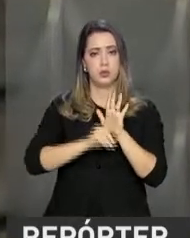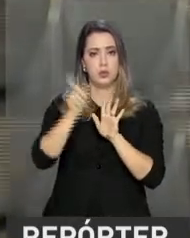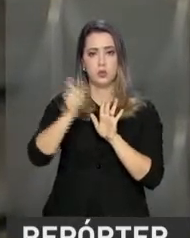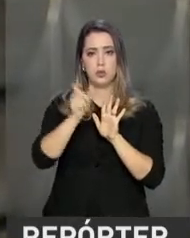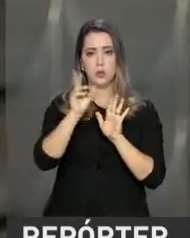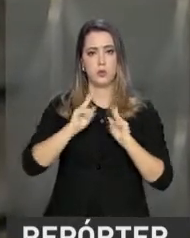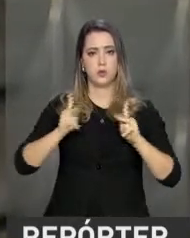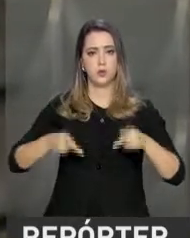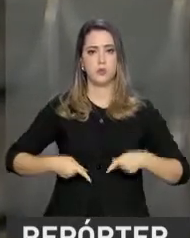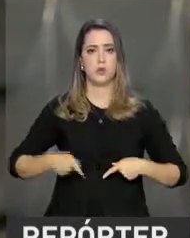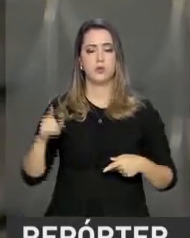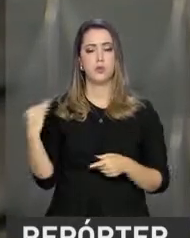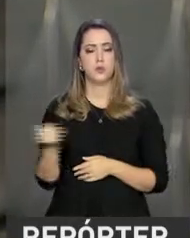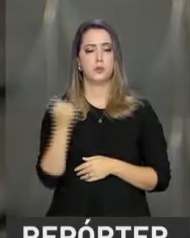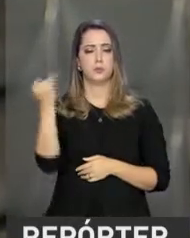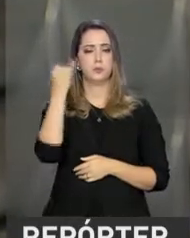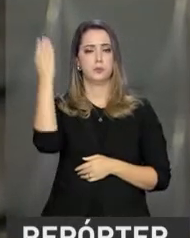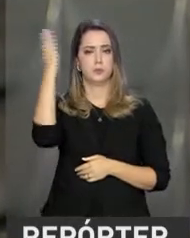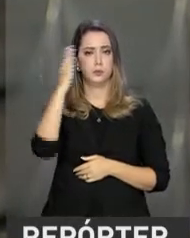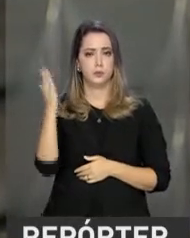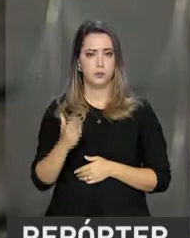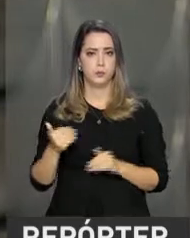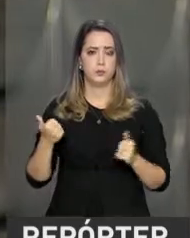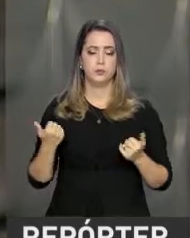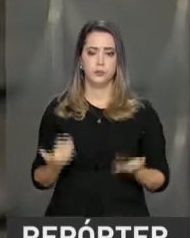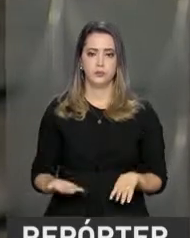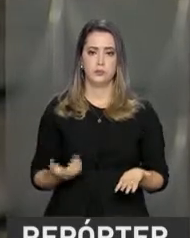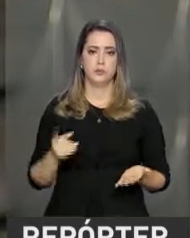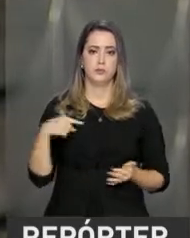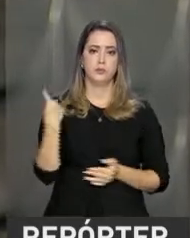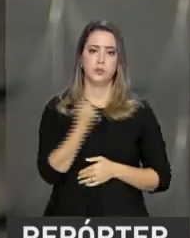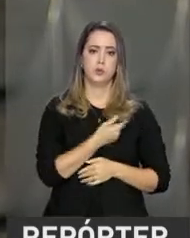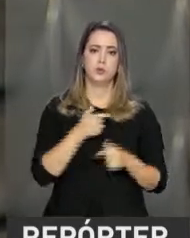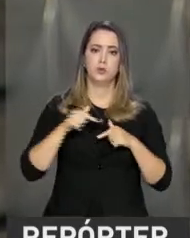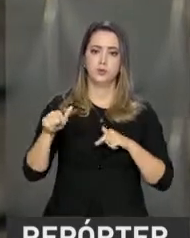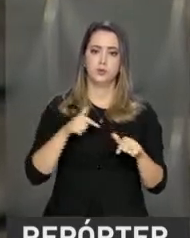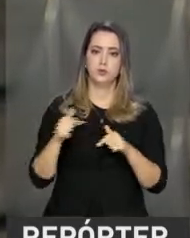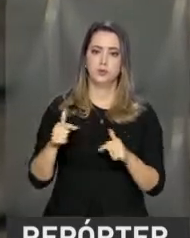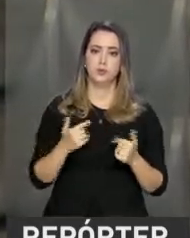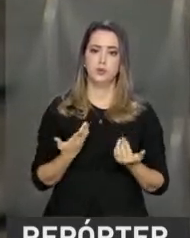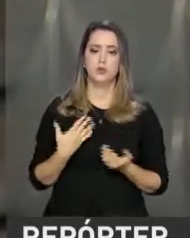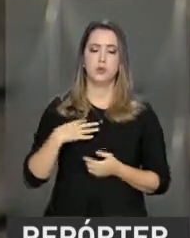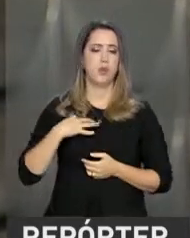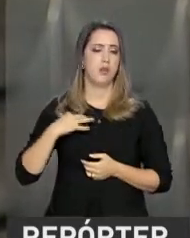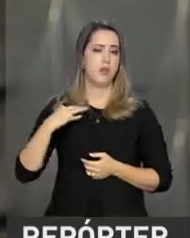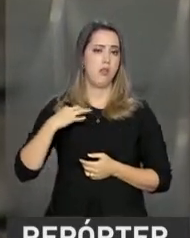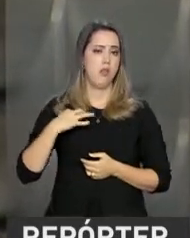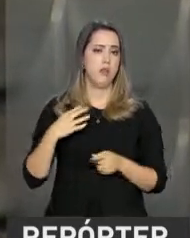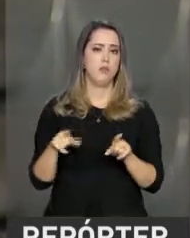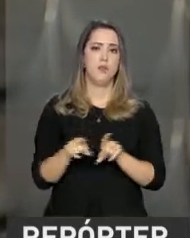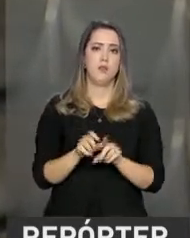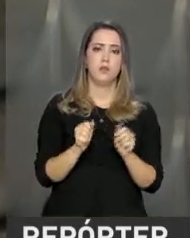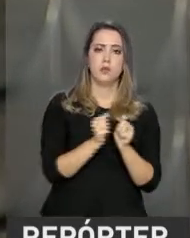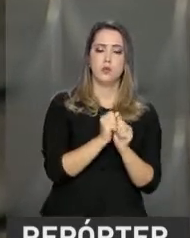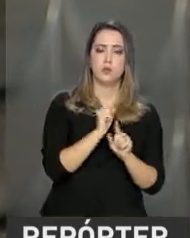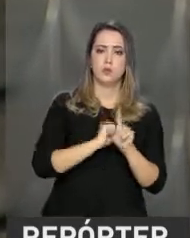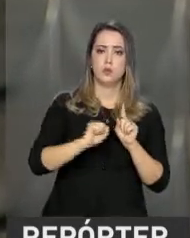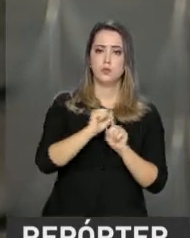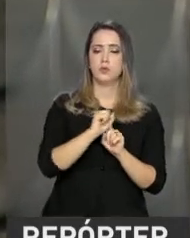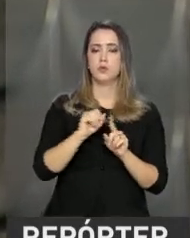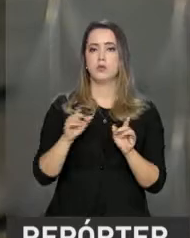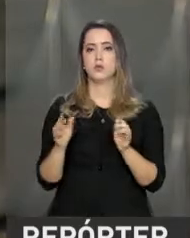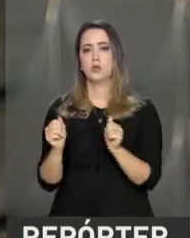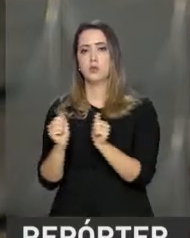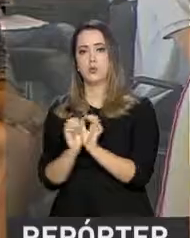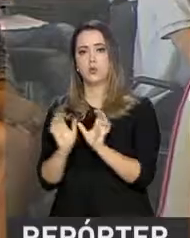um fundamento da existência do brasil em paris todos nós trabalhamos voluntários para a sociedade civil servidores